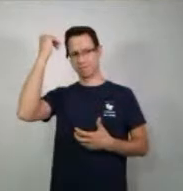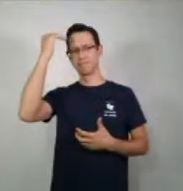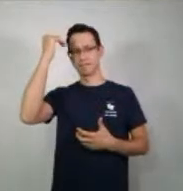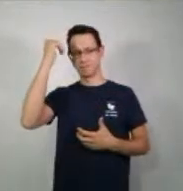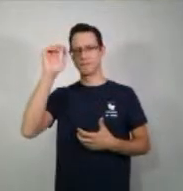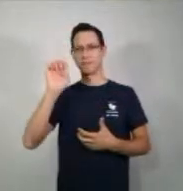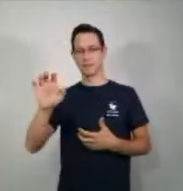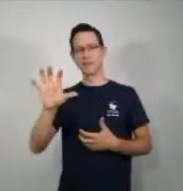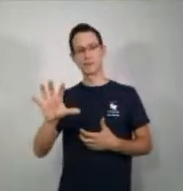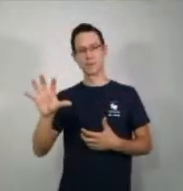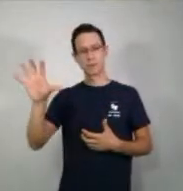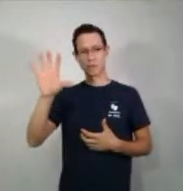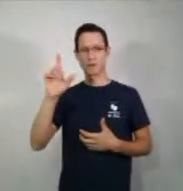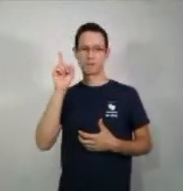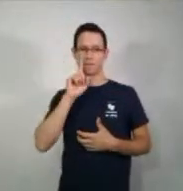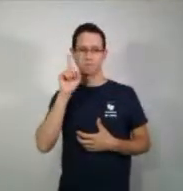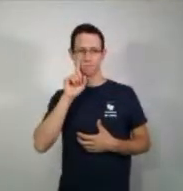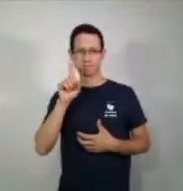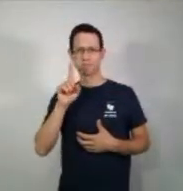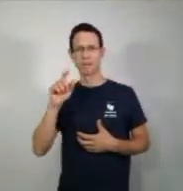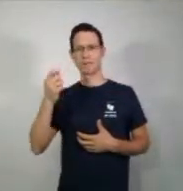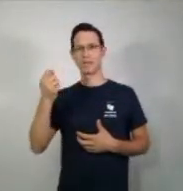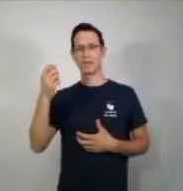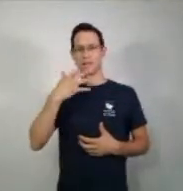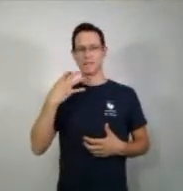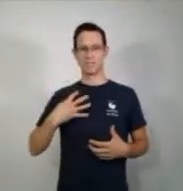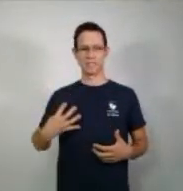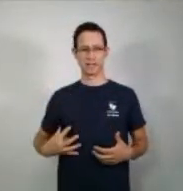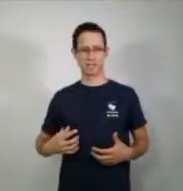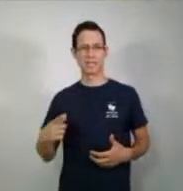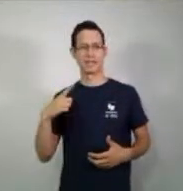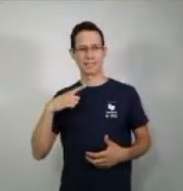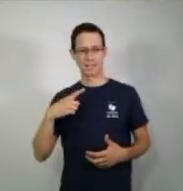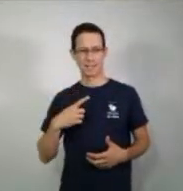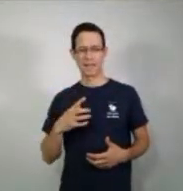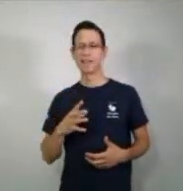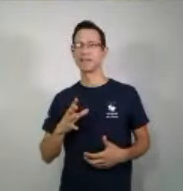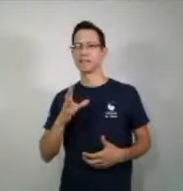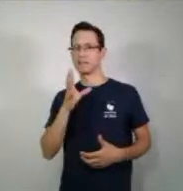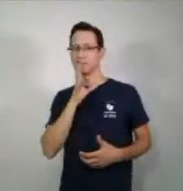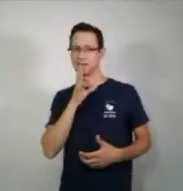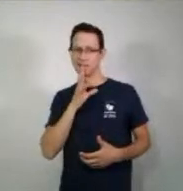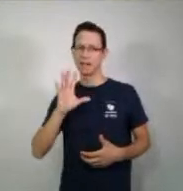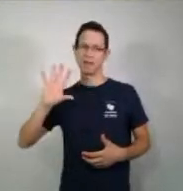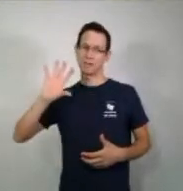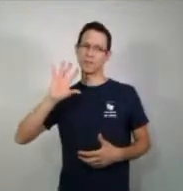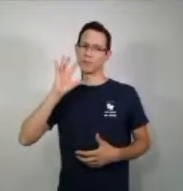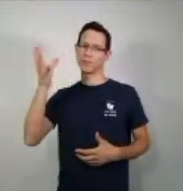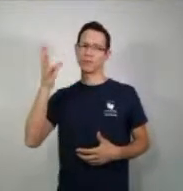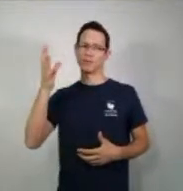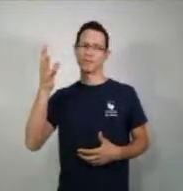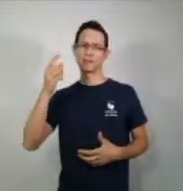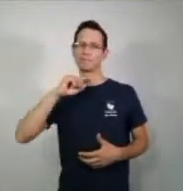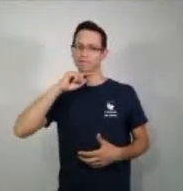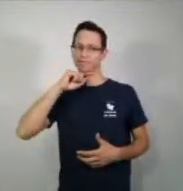Europa, muito conhecido nos Estados Unidos, Argentina, e que, enfim, tem aquele fim trágico, né, que não